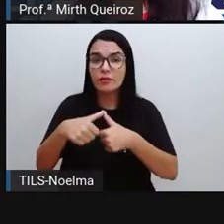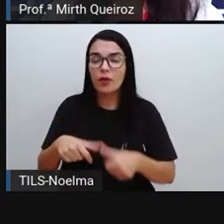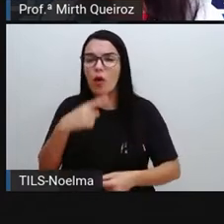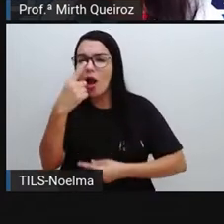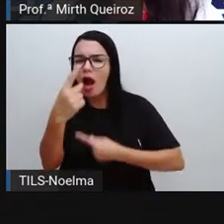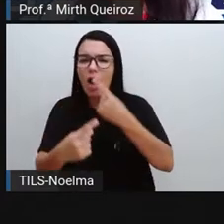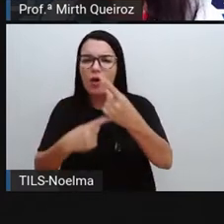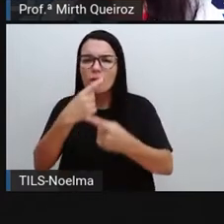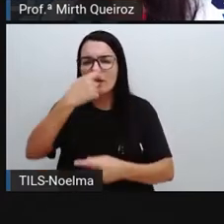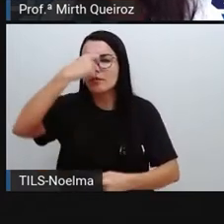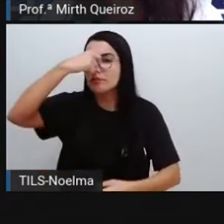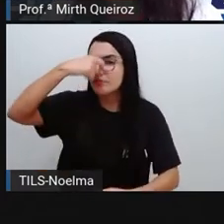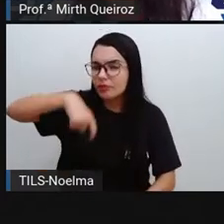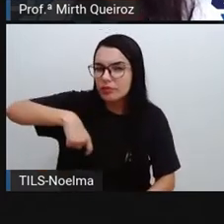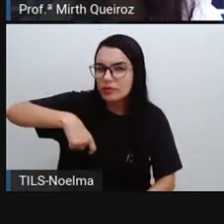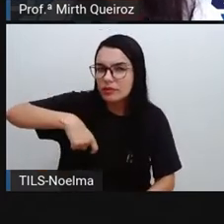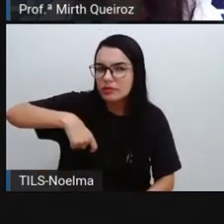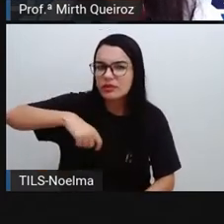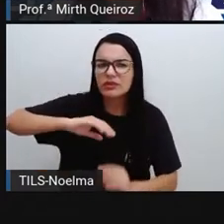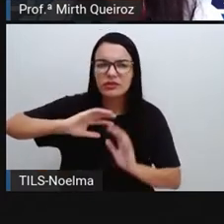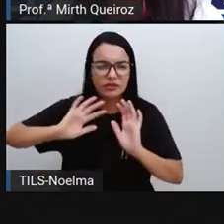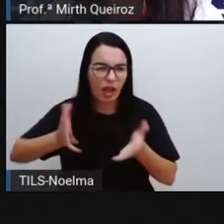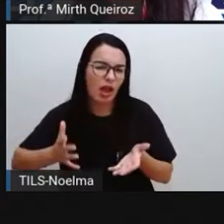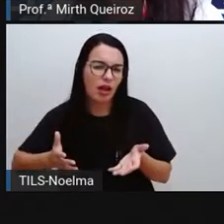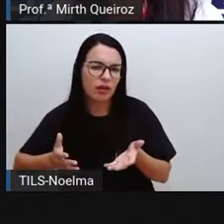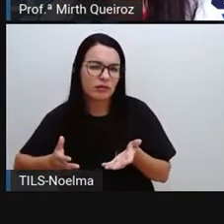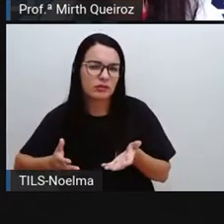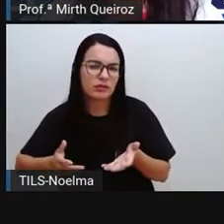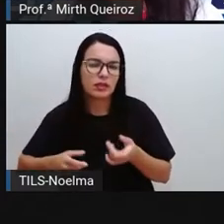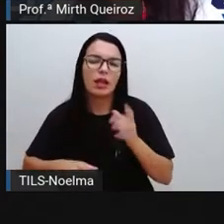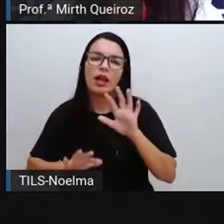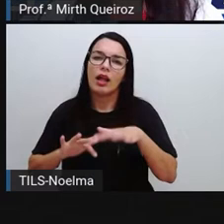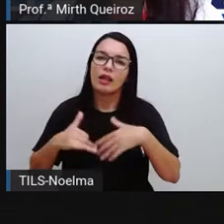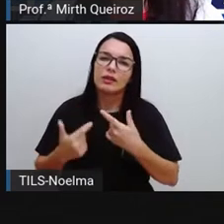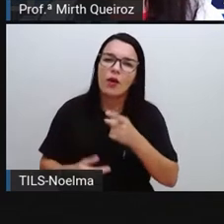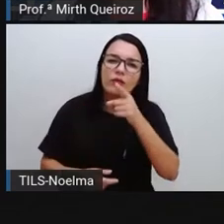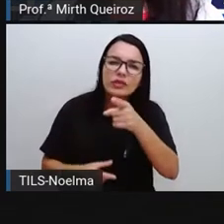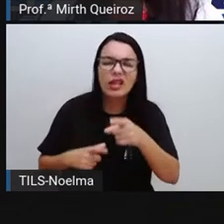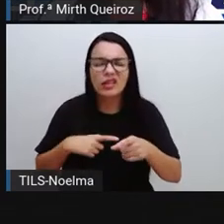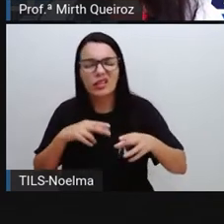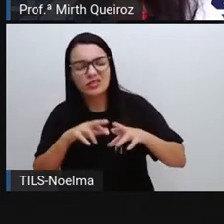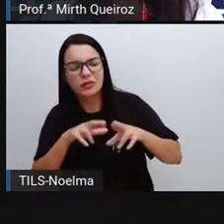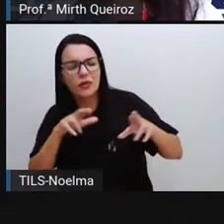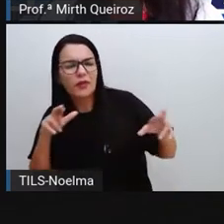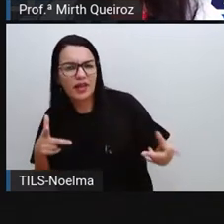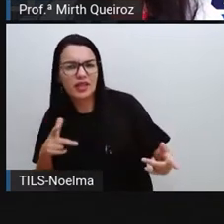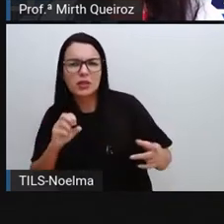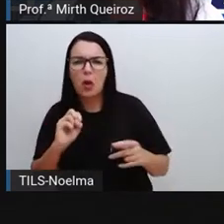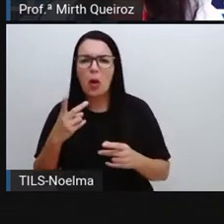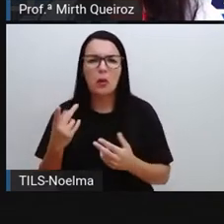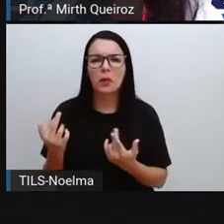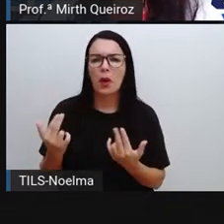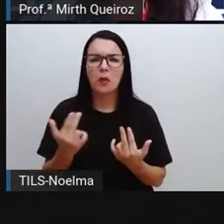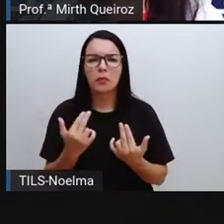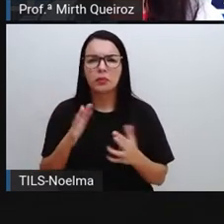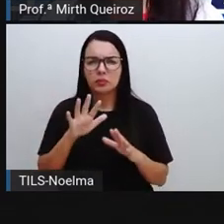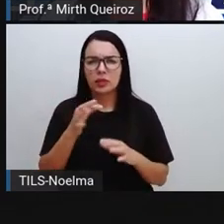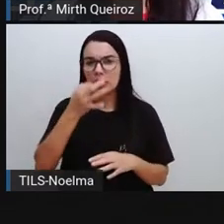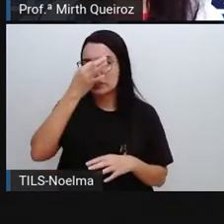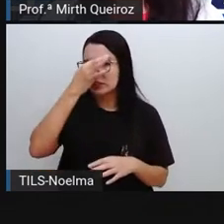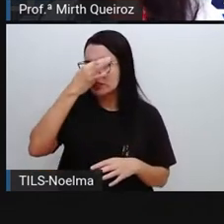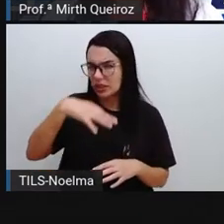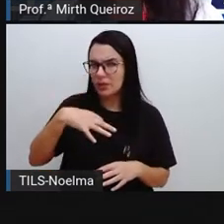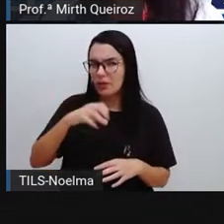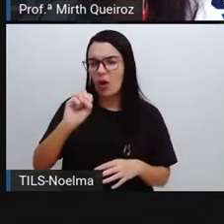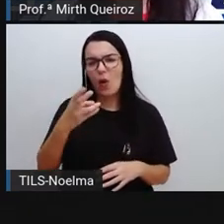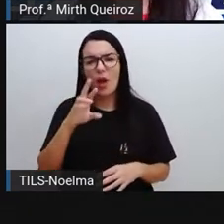vez resfriado? Gripado? Para você, tem alguma diferença ou se trata da mesma doença? A gripe, o resfriado, será que é